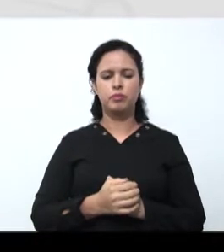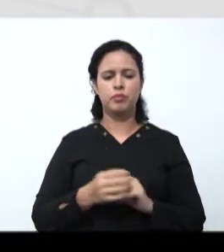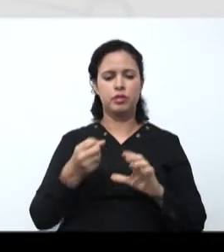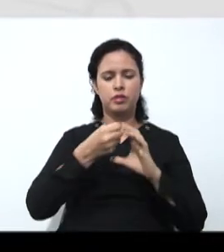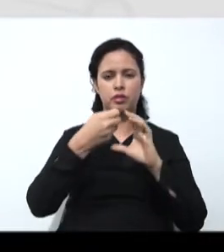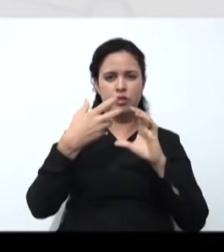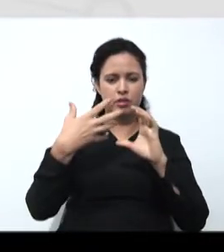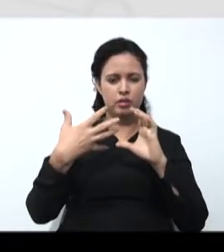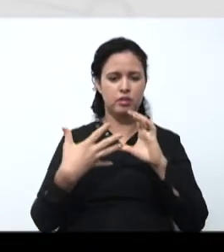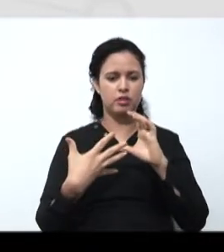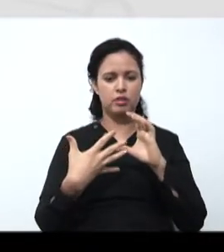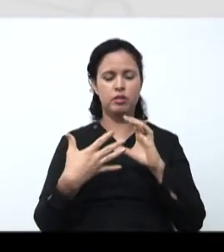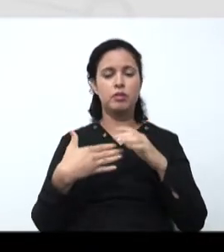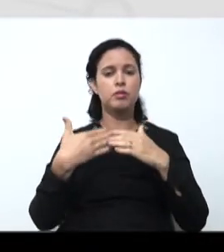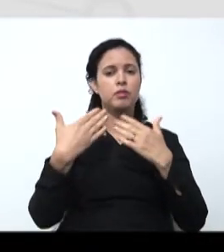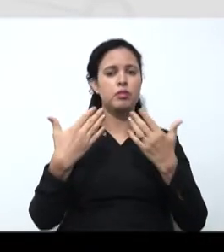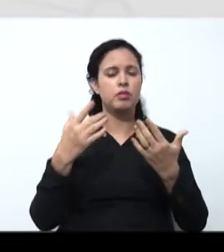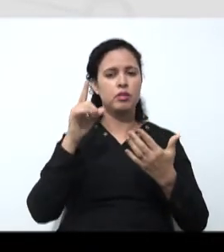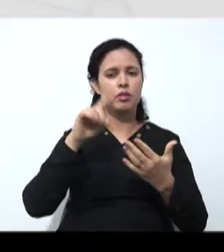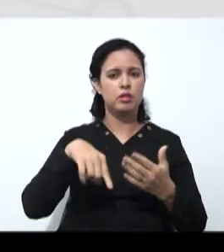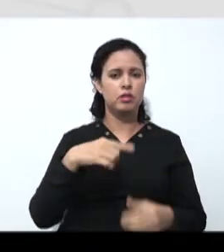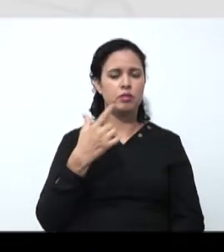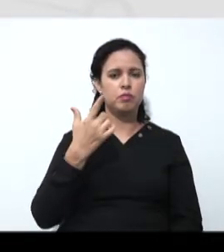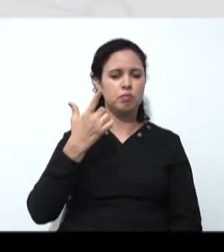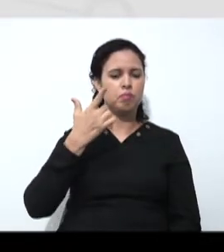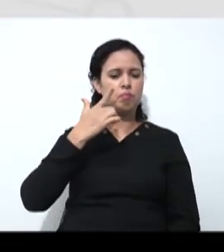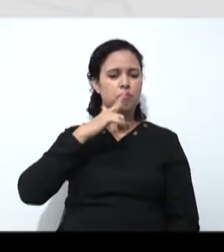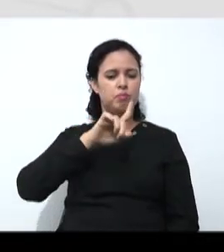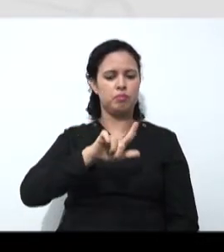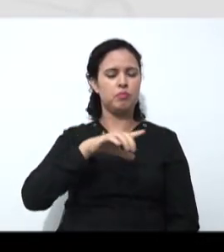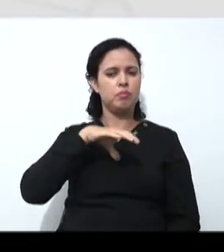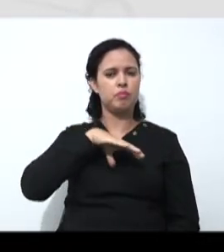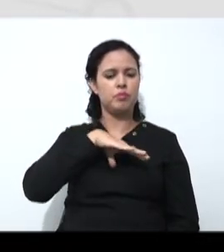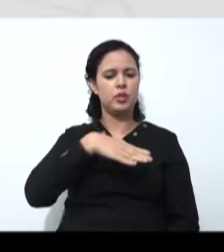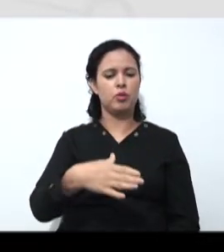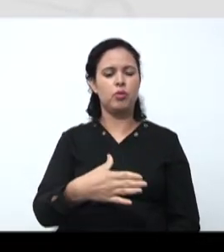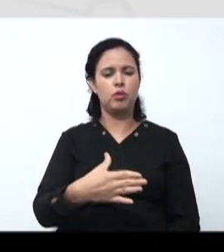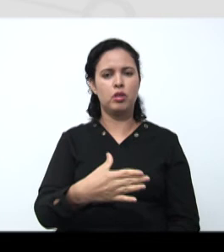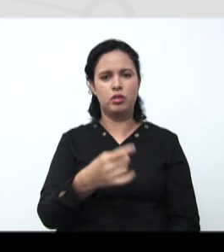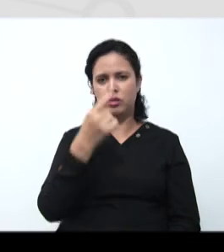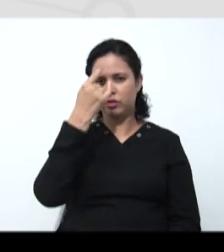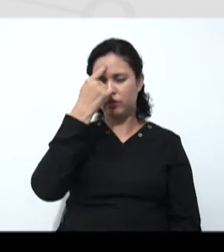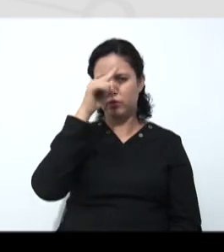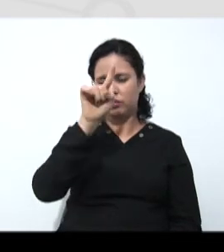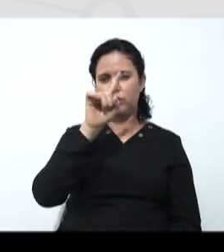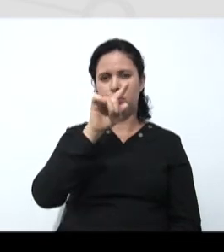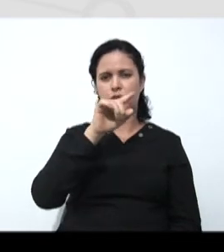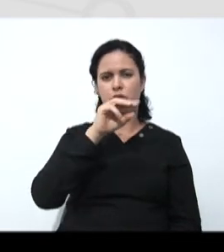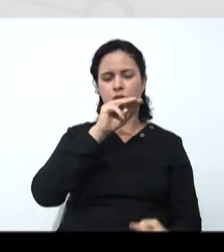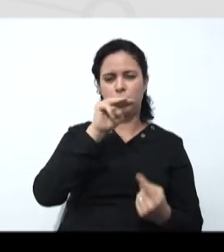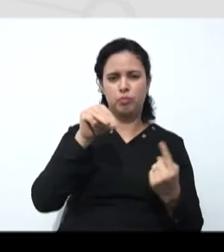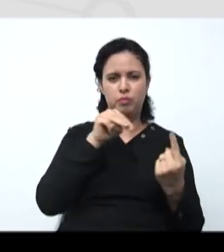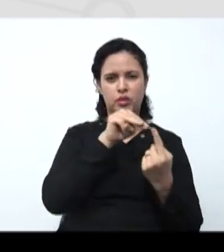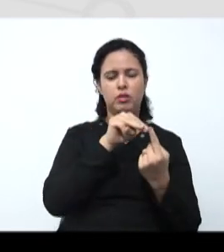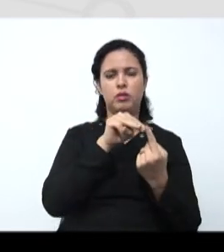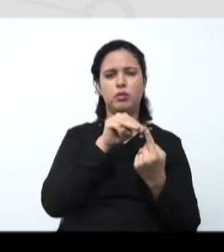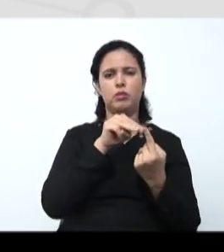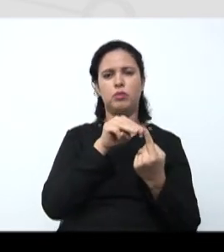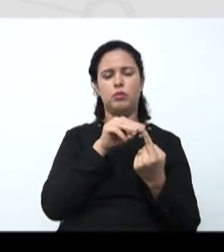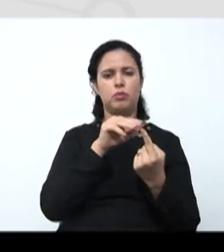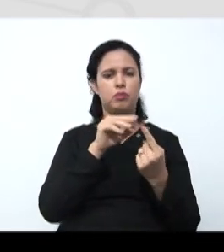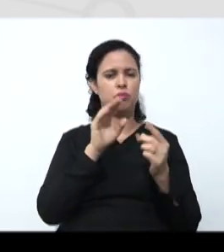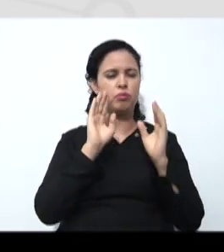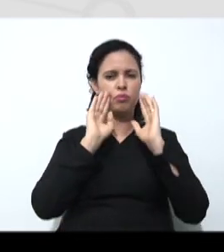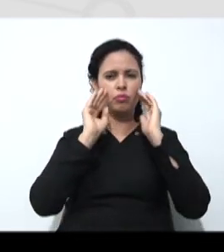que ela teve? Ela teve uma obstinação, é aquela pessoa que tem aquela meta, aquele foco, ela enxerga